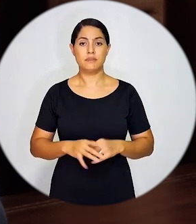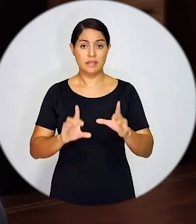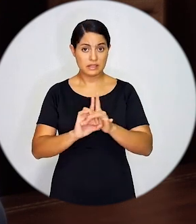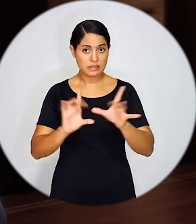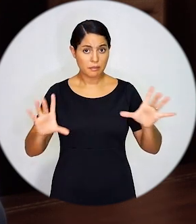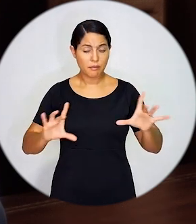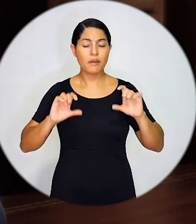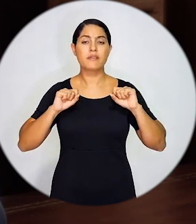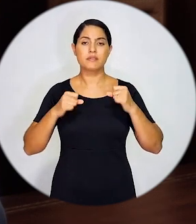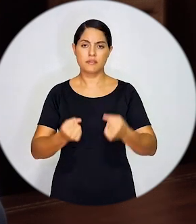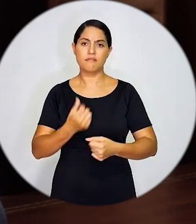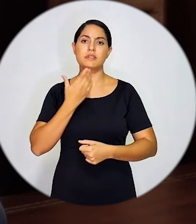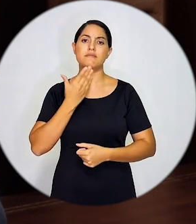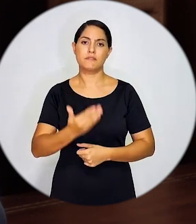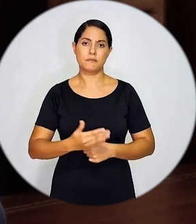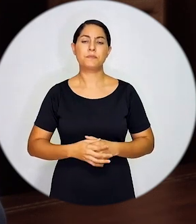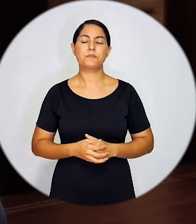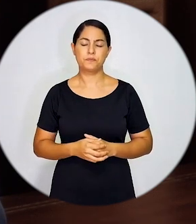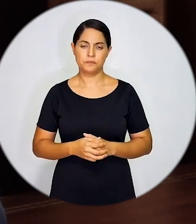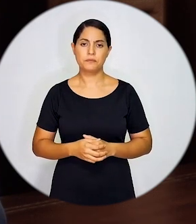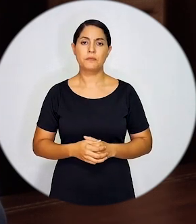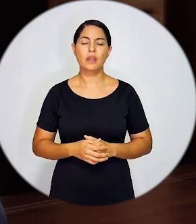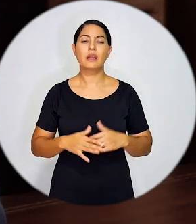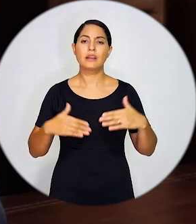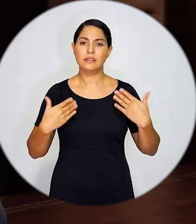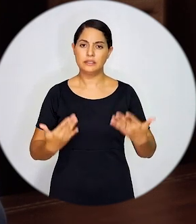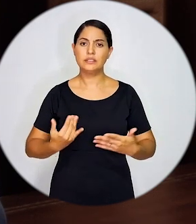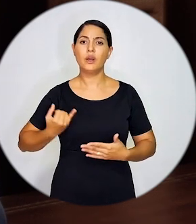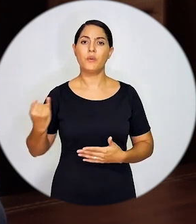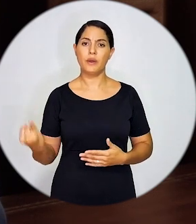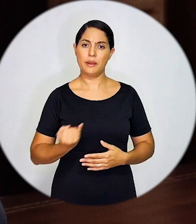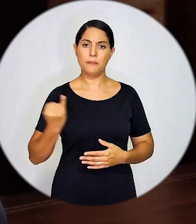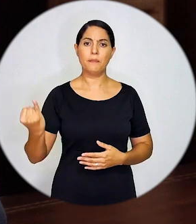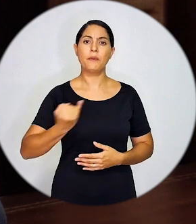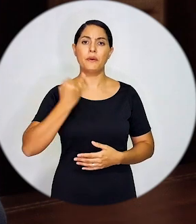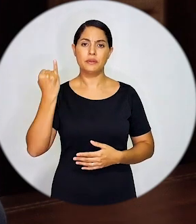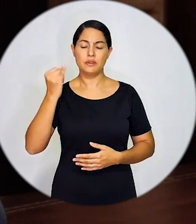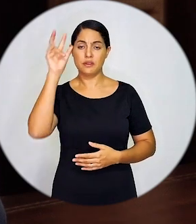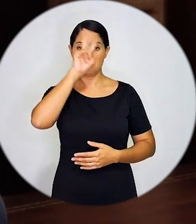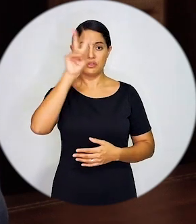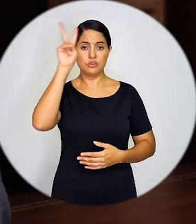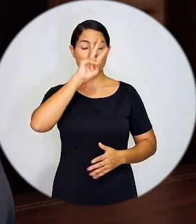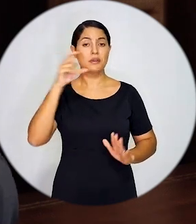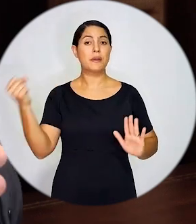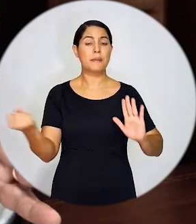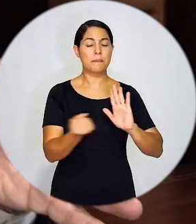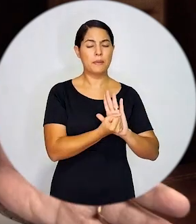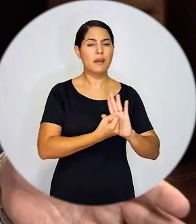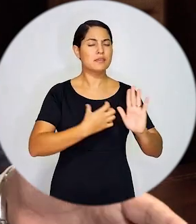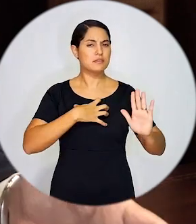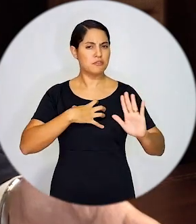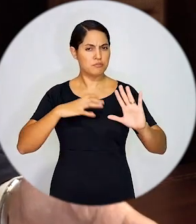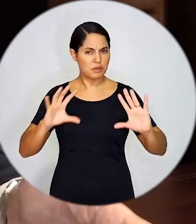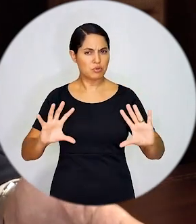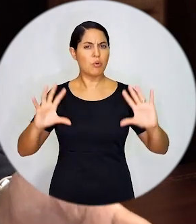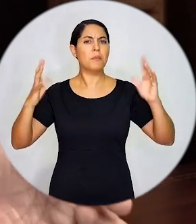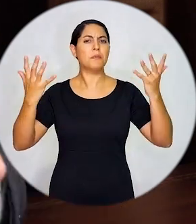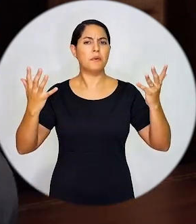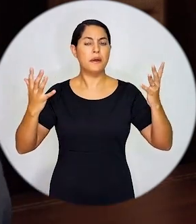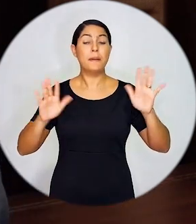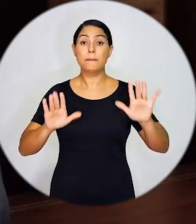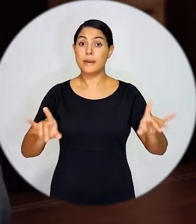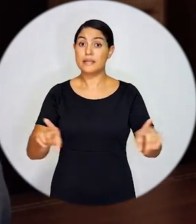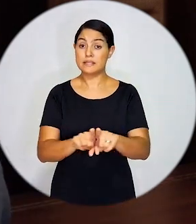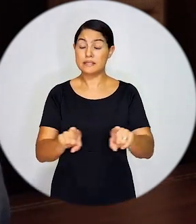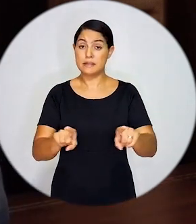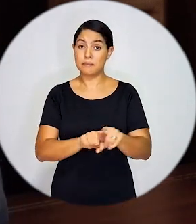em favor da democracia. Portanto, é um marco histórico a ser, por um lado, comemorado e, por